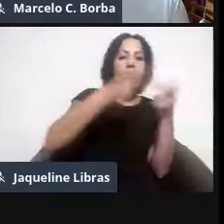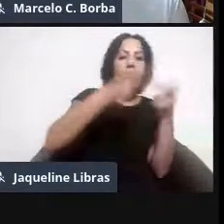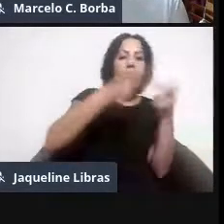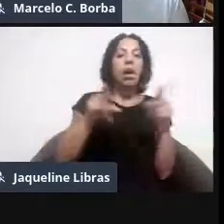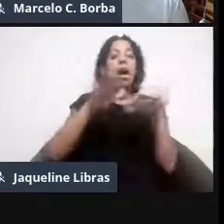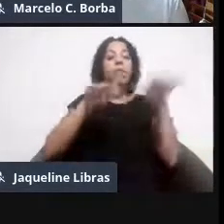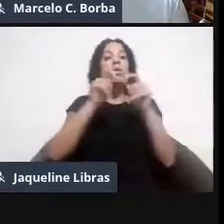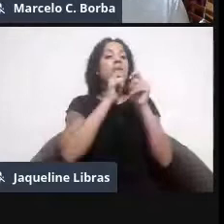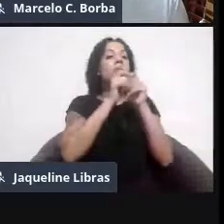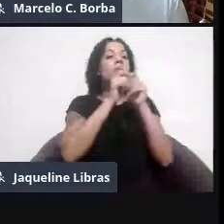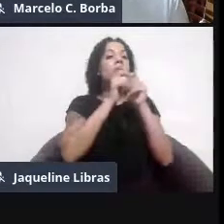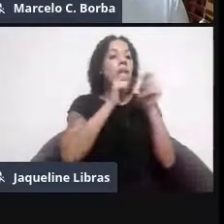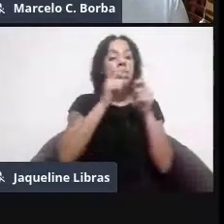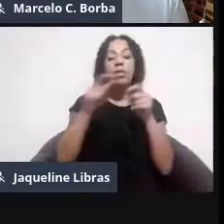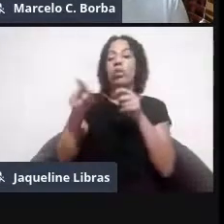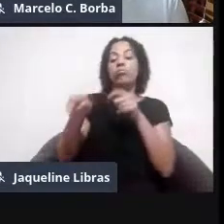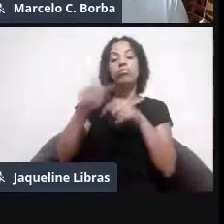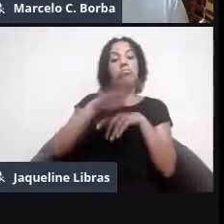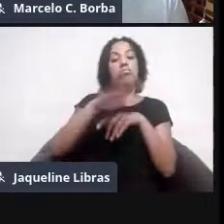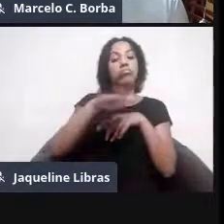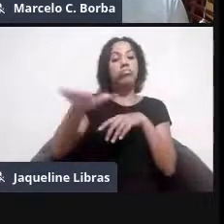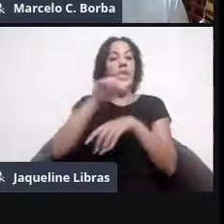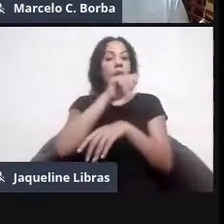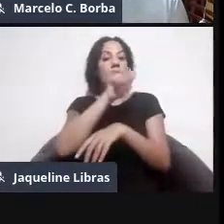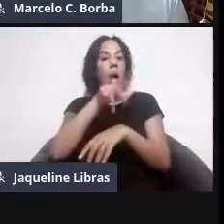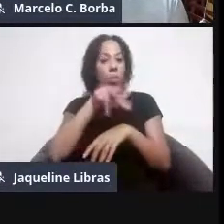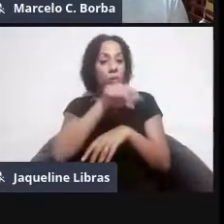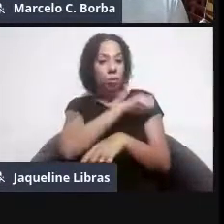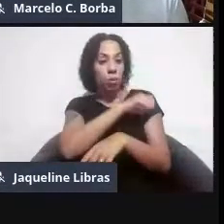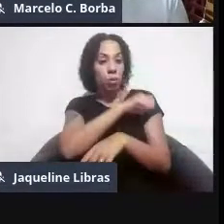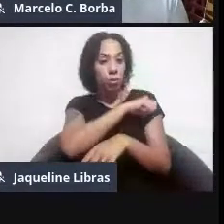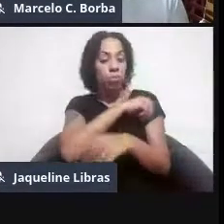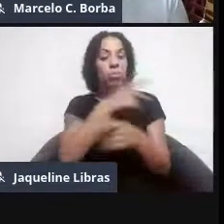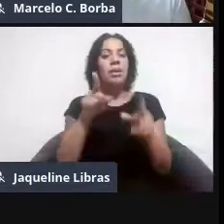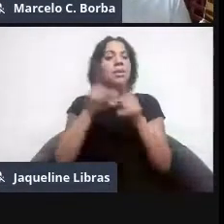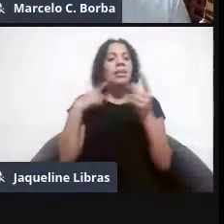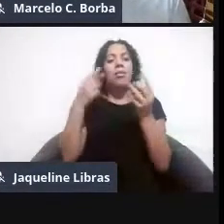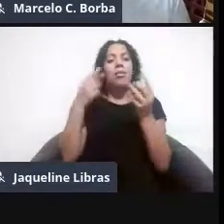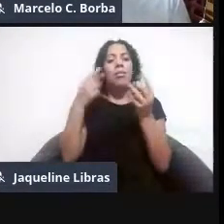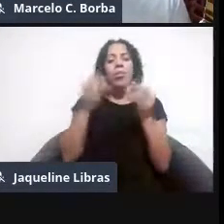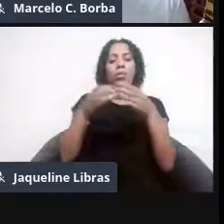fazemos com os estudantes, e todo esse conjunto de informações,